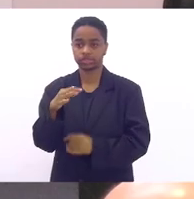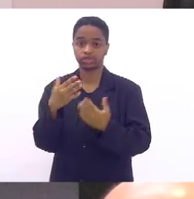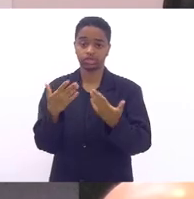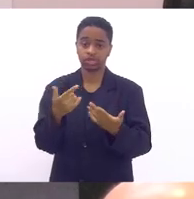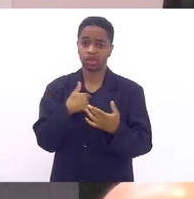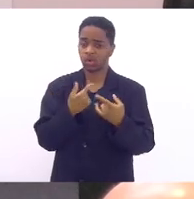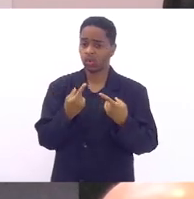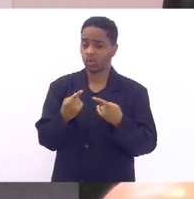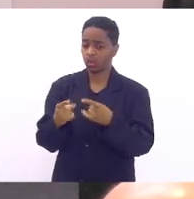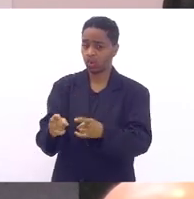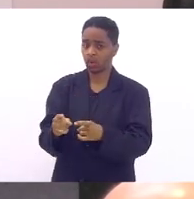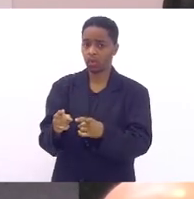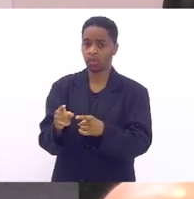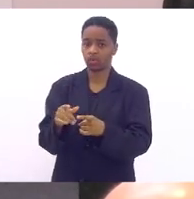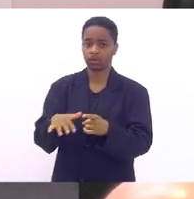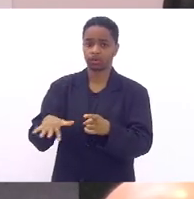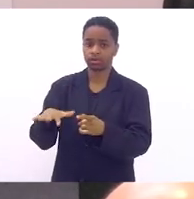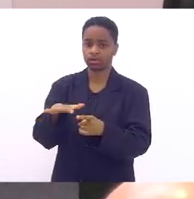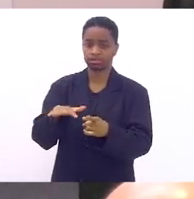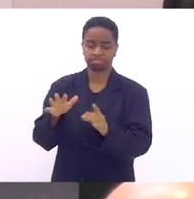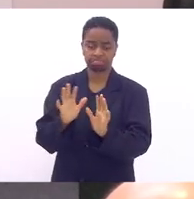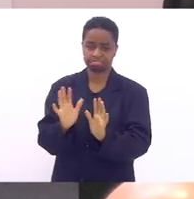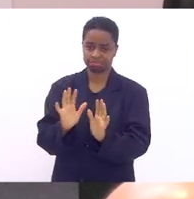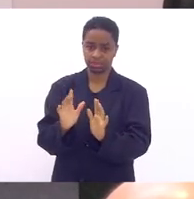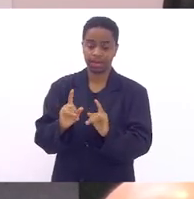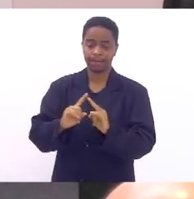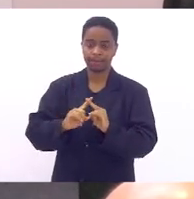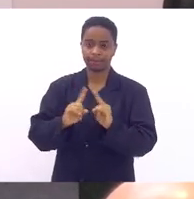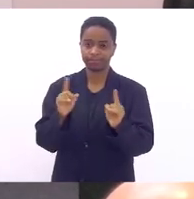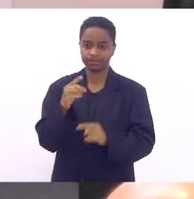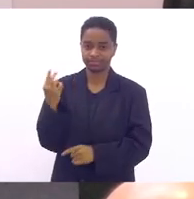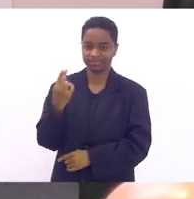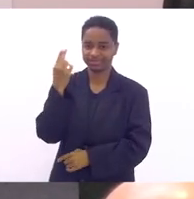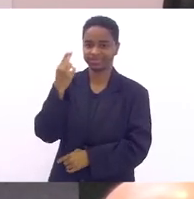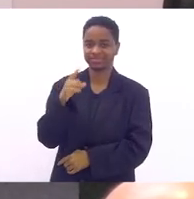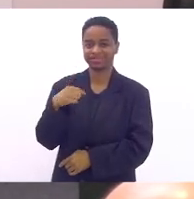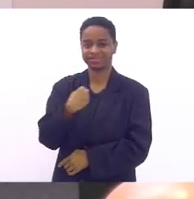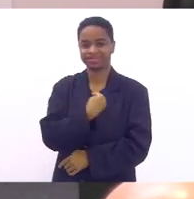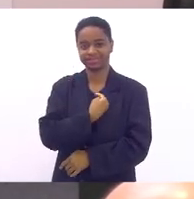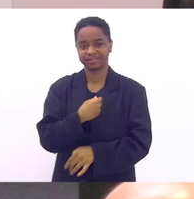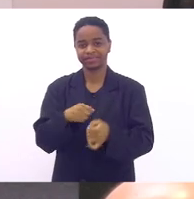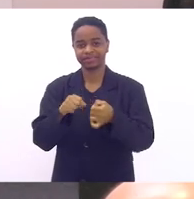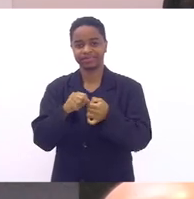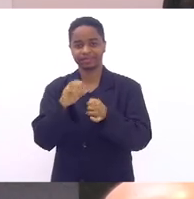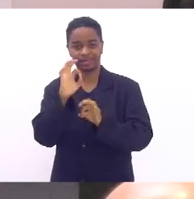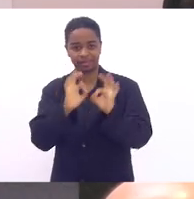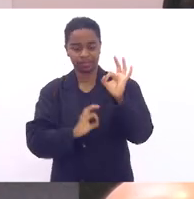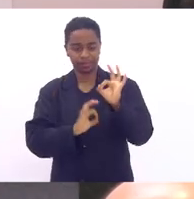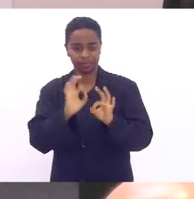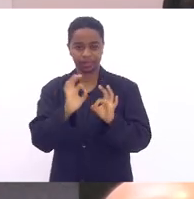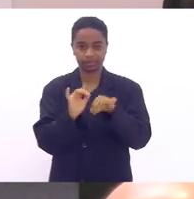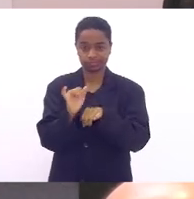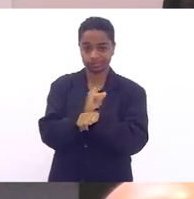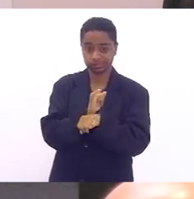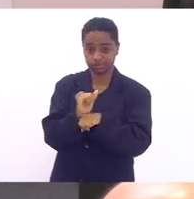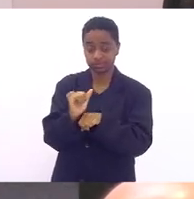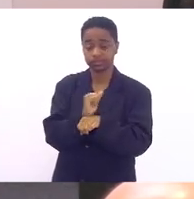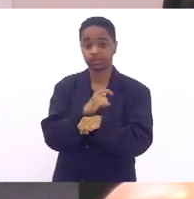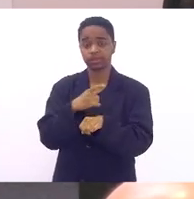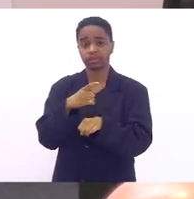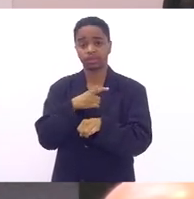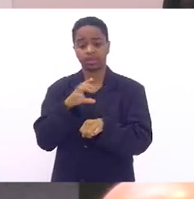a indústria de trigo mas não dá para nós fazermos um plano estratégico que tem